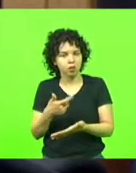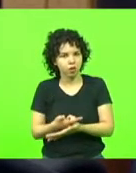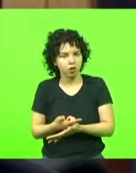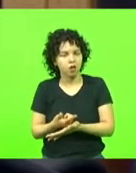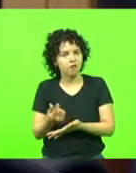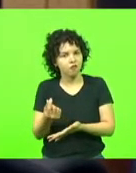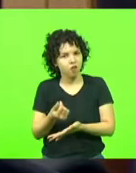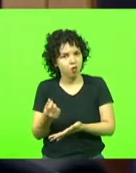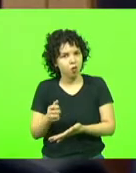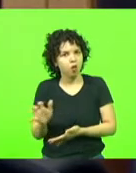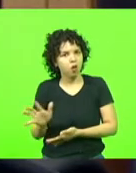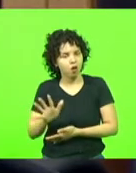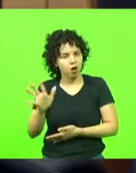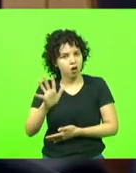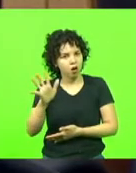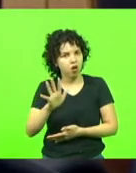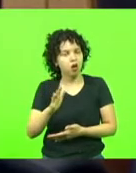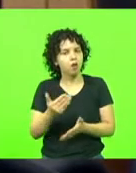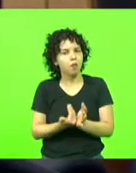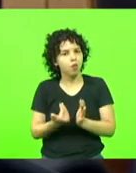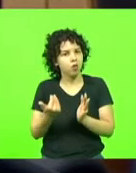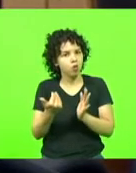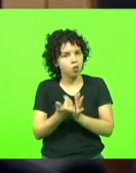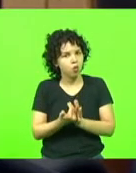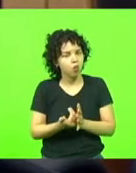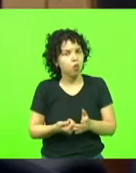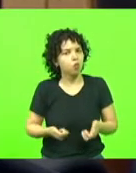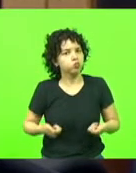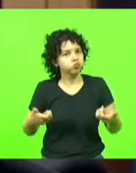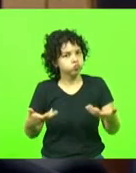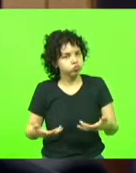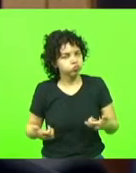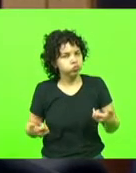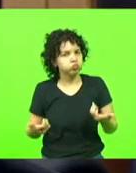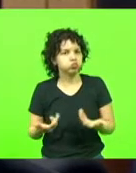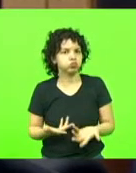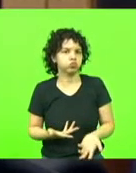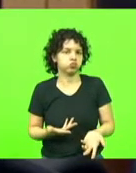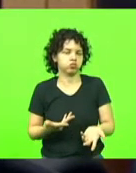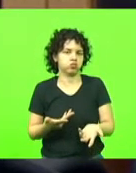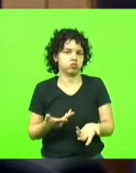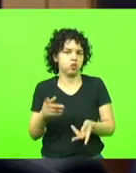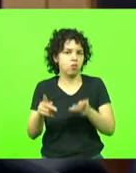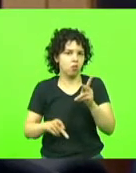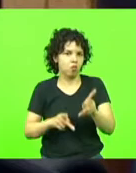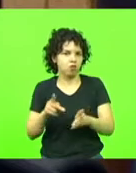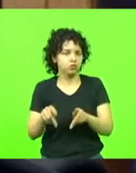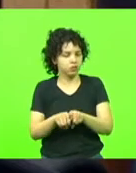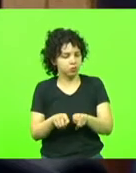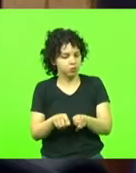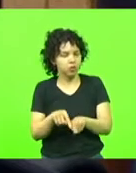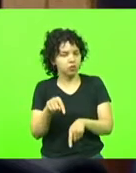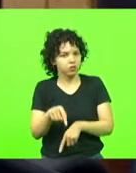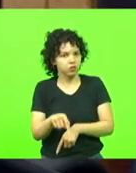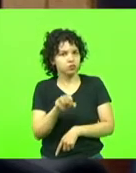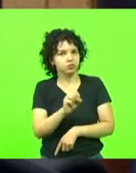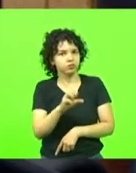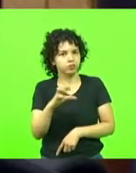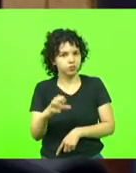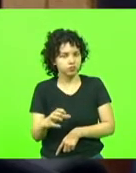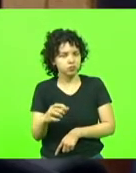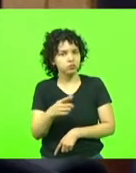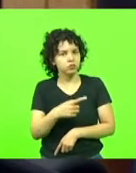aumentado o custo de vida do povo brasileiro e do povo catarinense, por consequência. Temos um modal que é